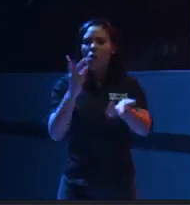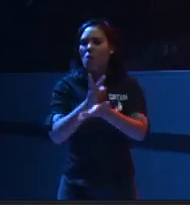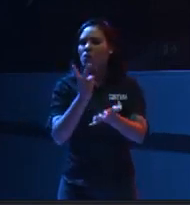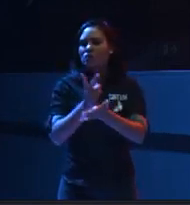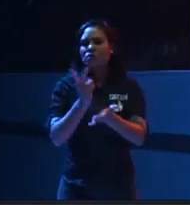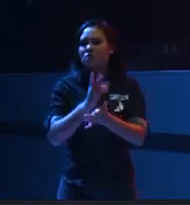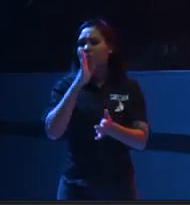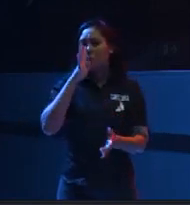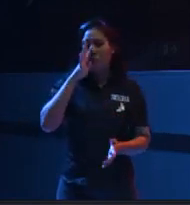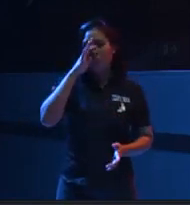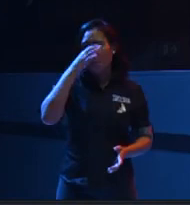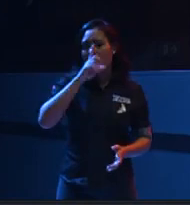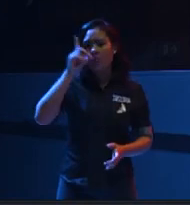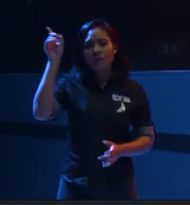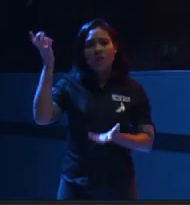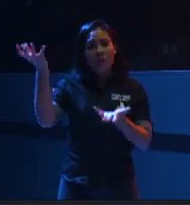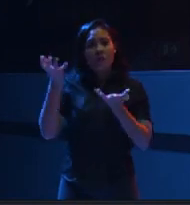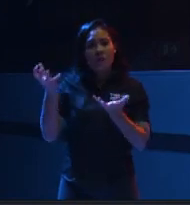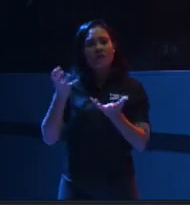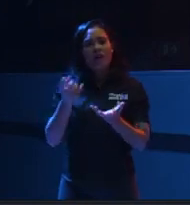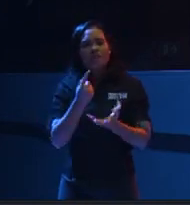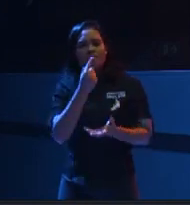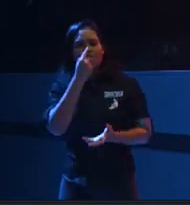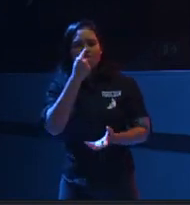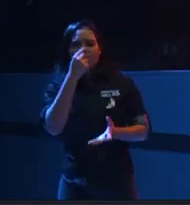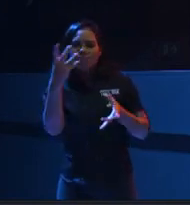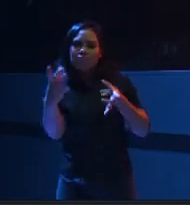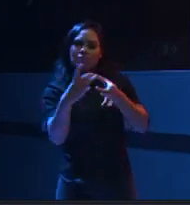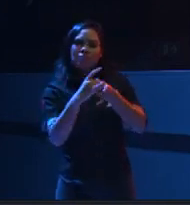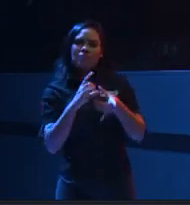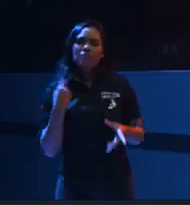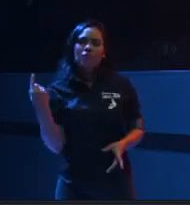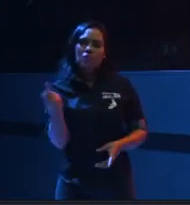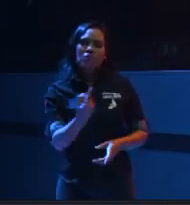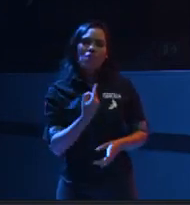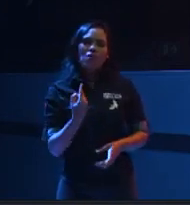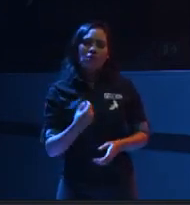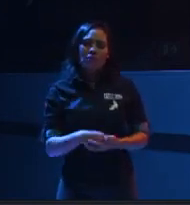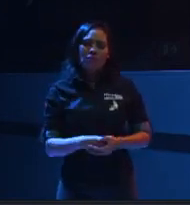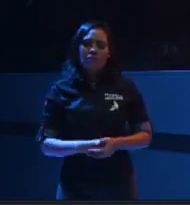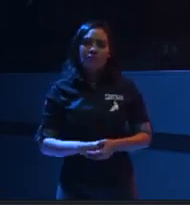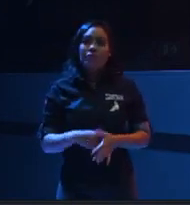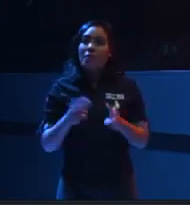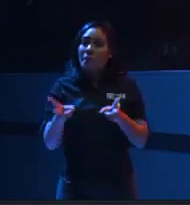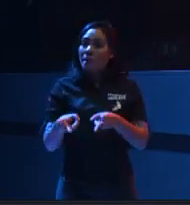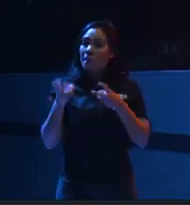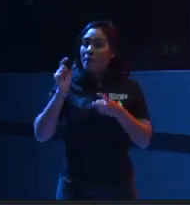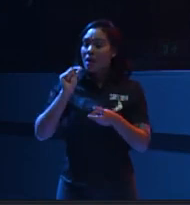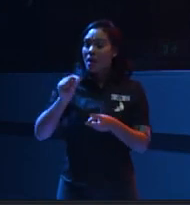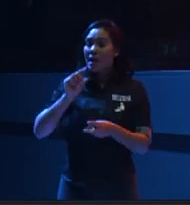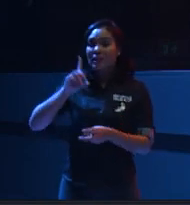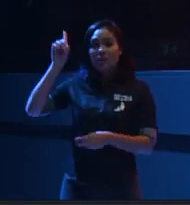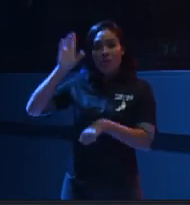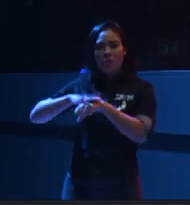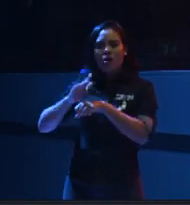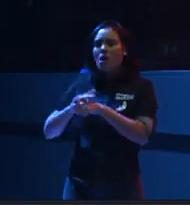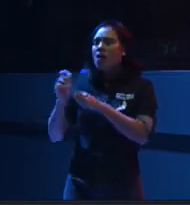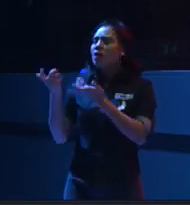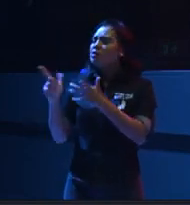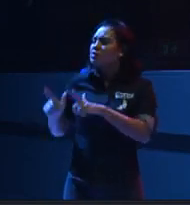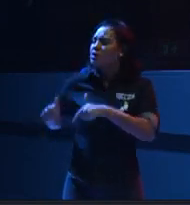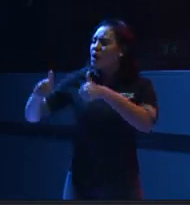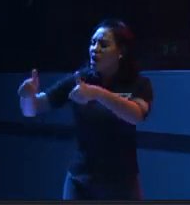Deus é que continua querendo tem intimidade conosco para que a gente perceba Aonde ele está agindo